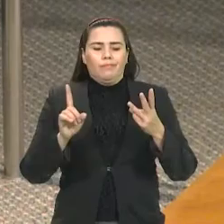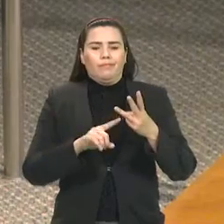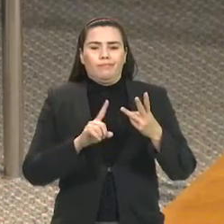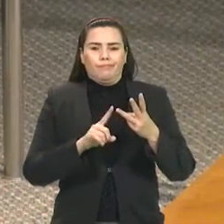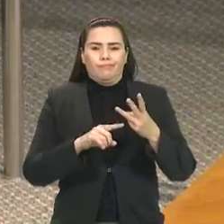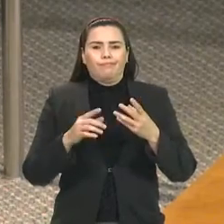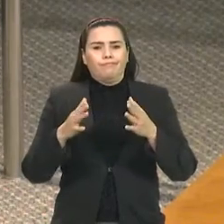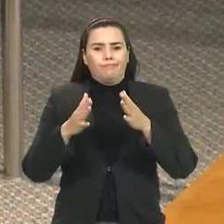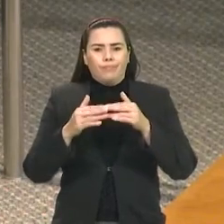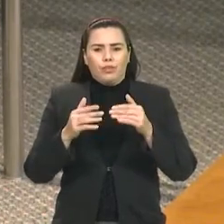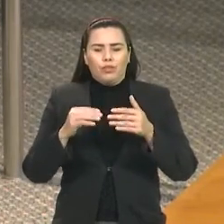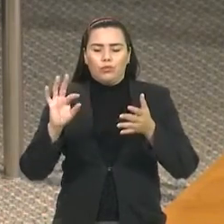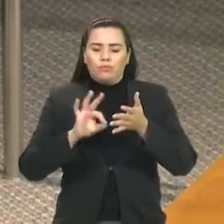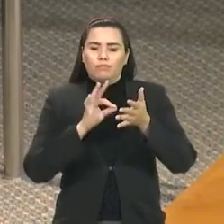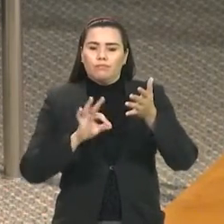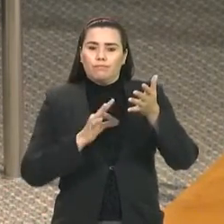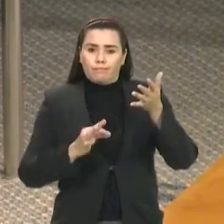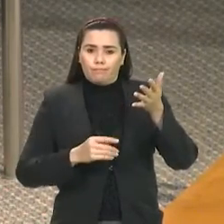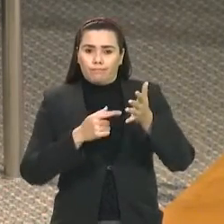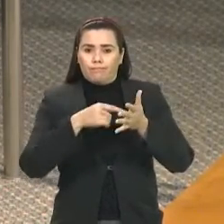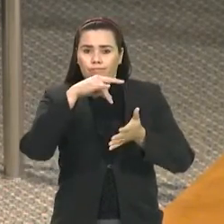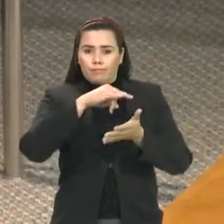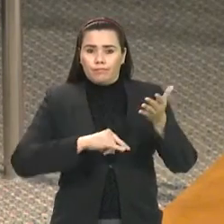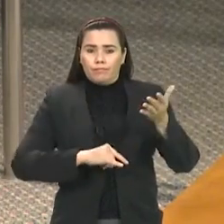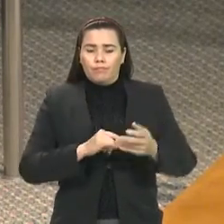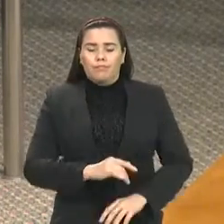Continuamos. Só concluir.